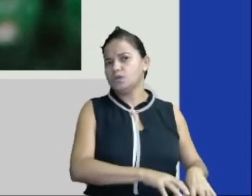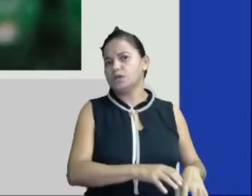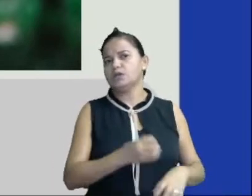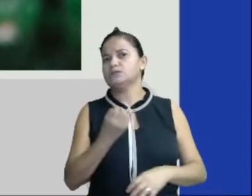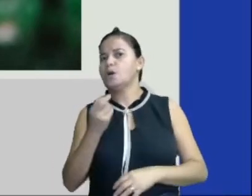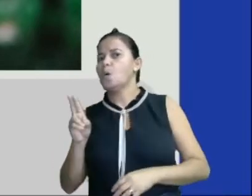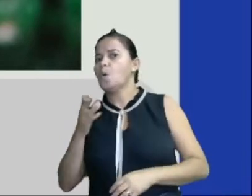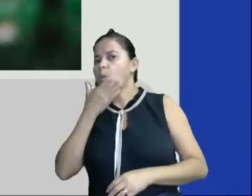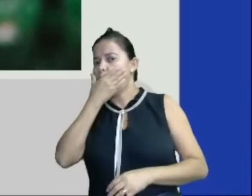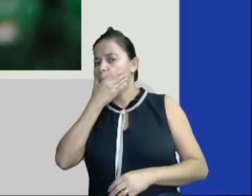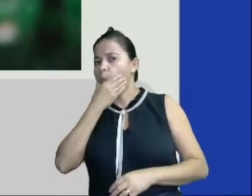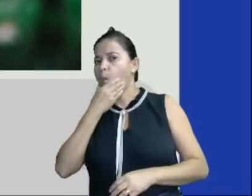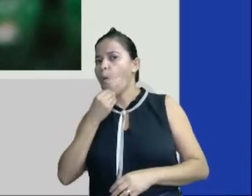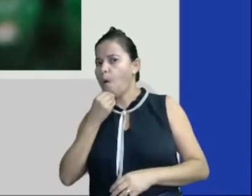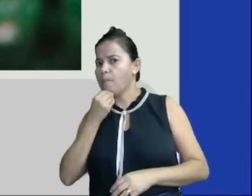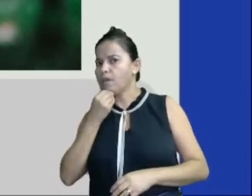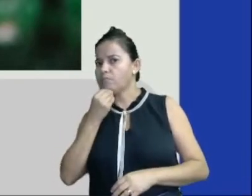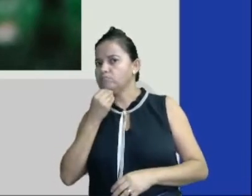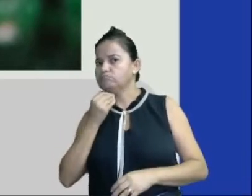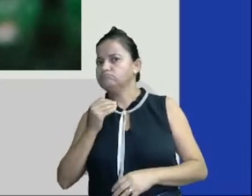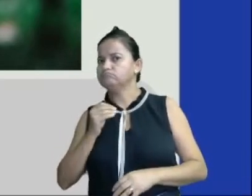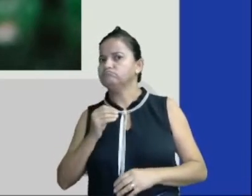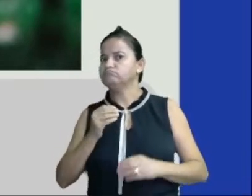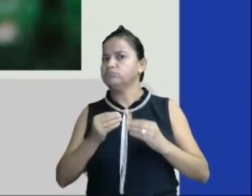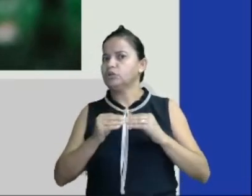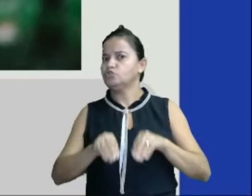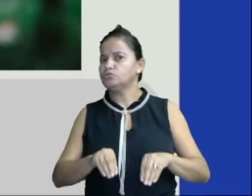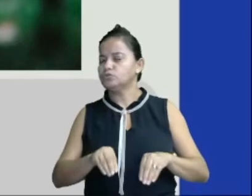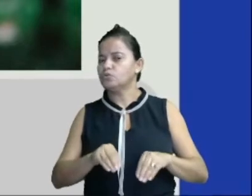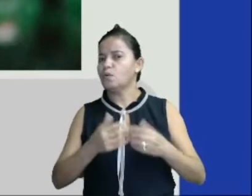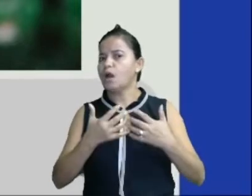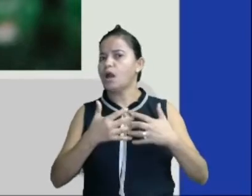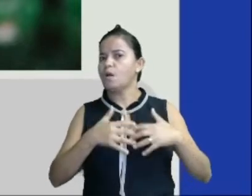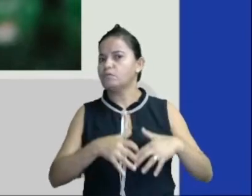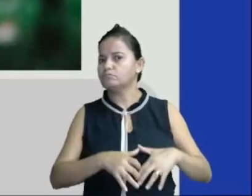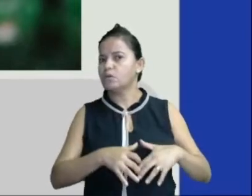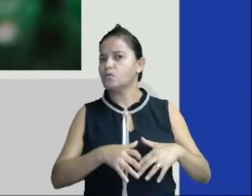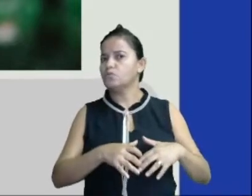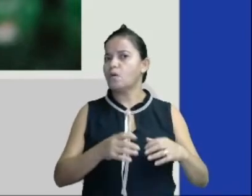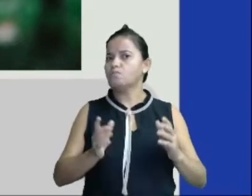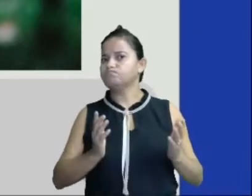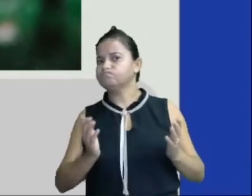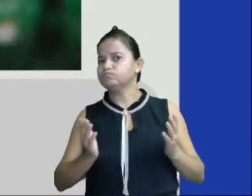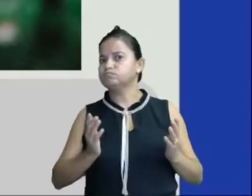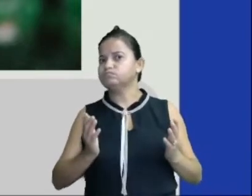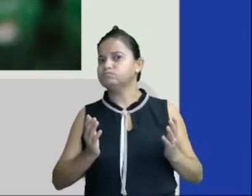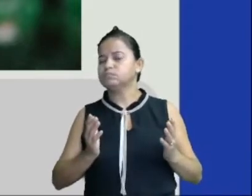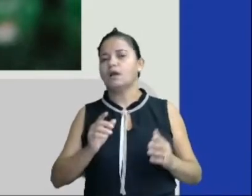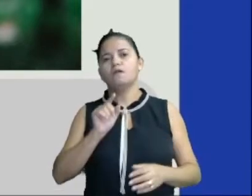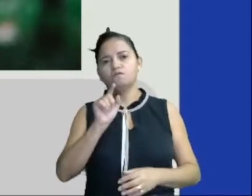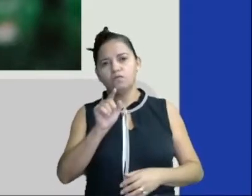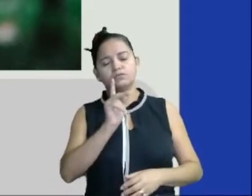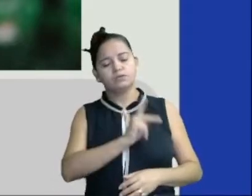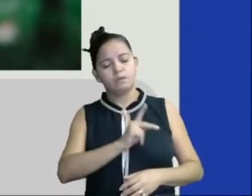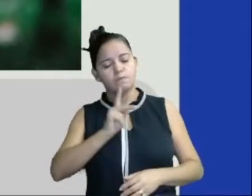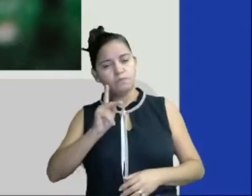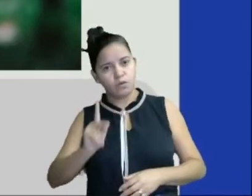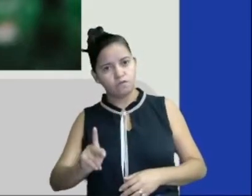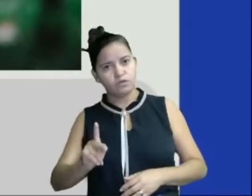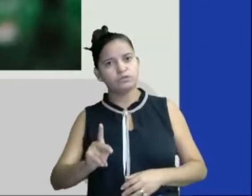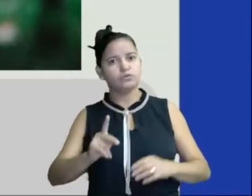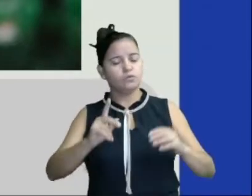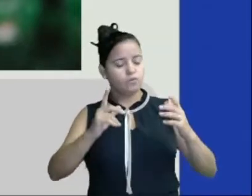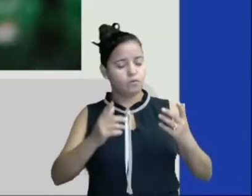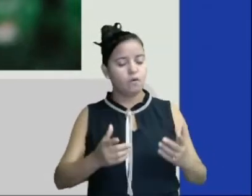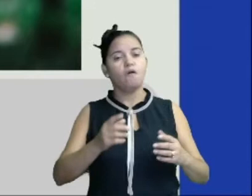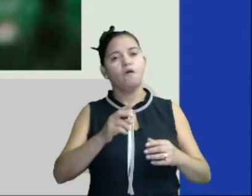ações humanas, tá certo? E depois vai compartilhar também essa sua produção com o seu professor no grupo de